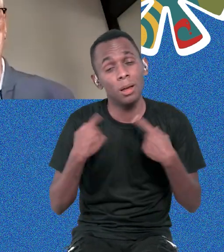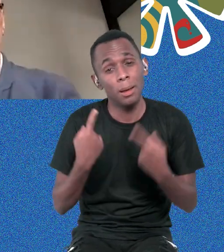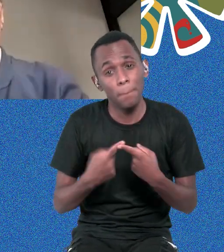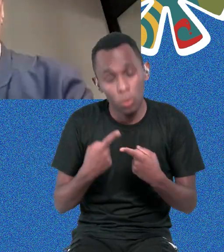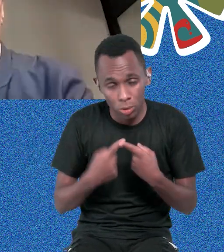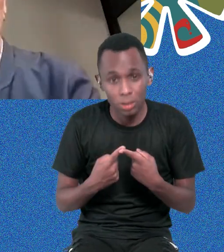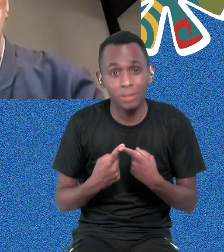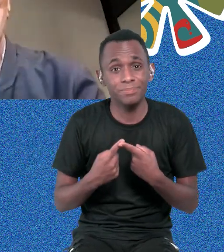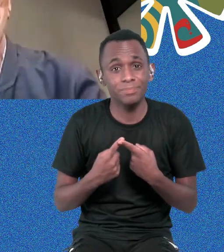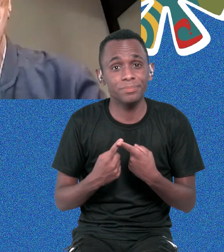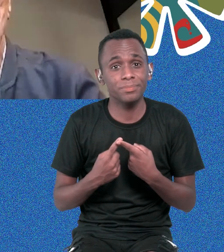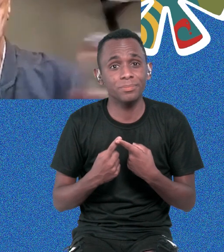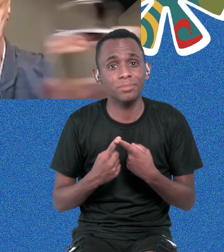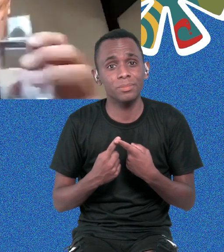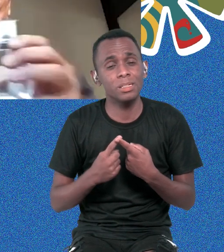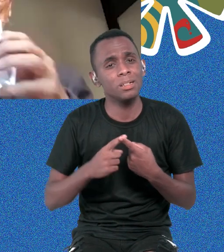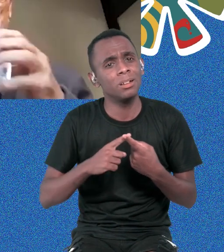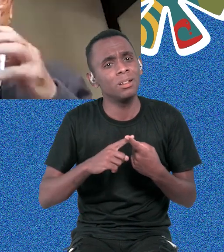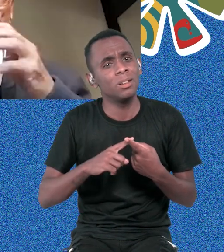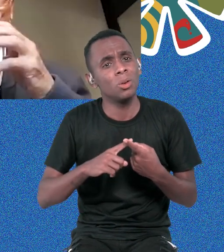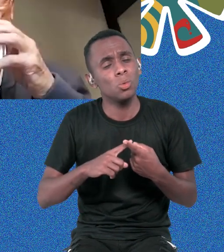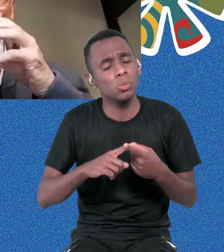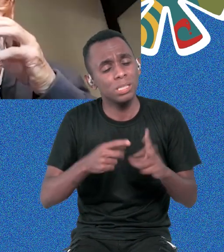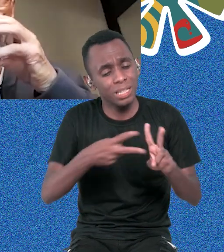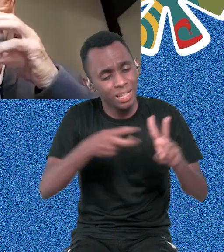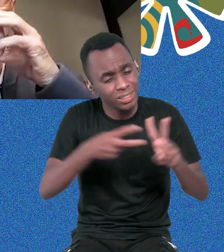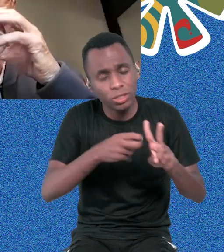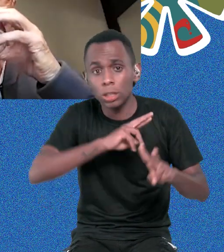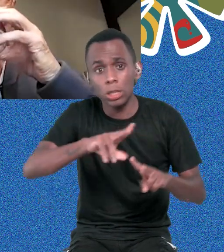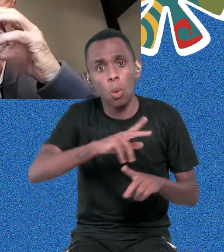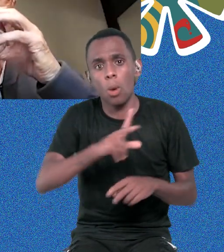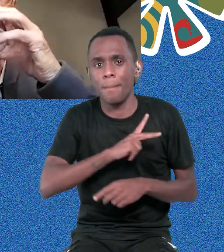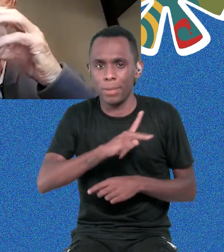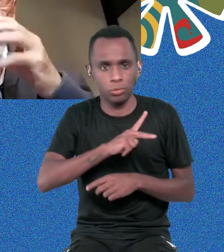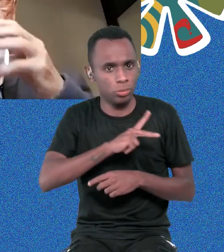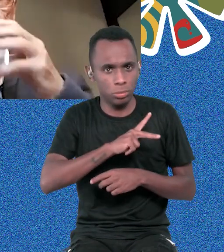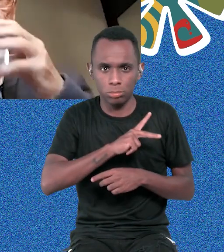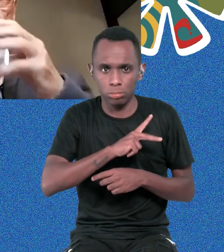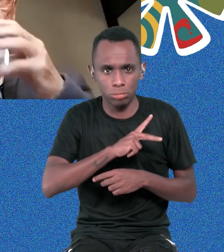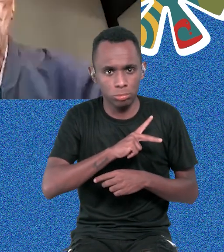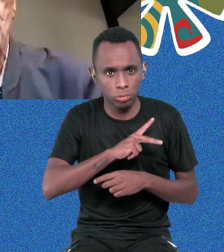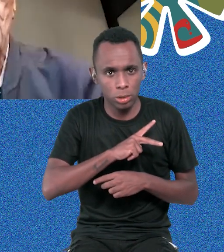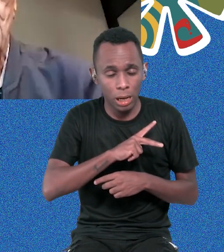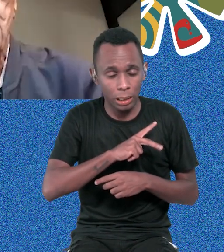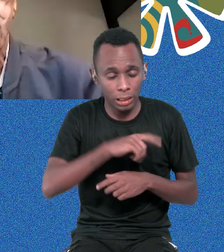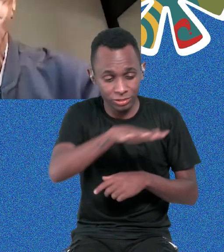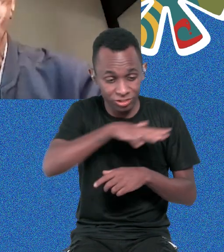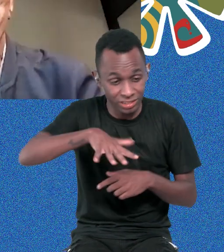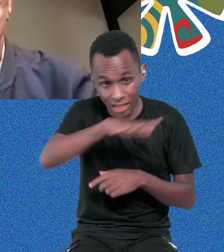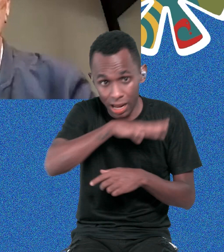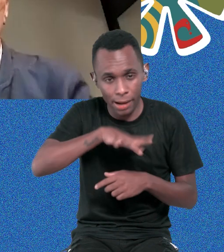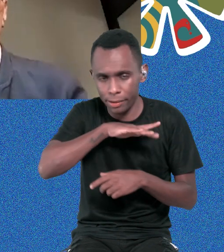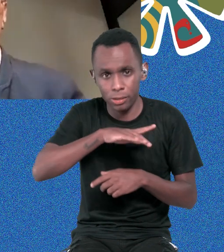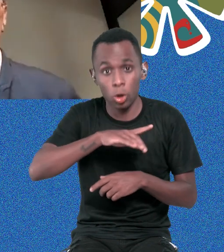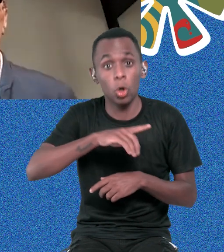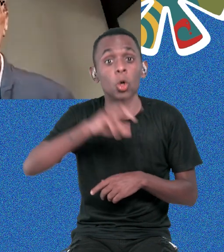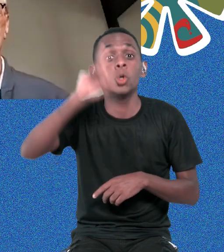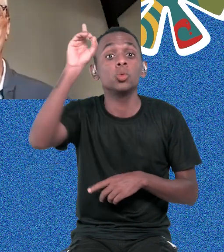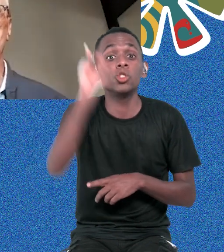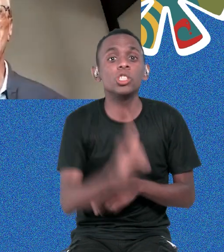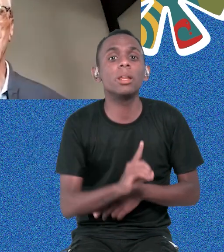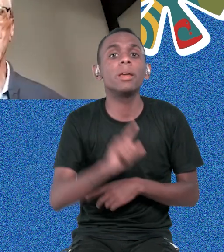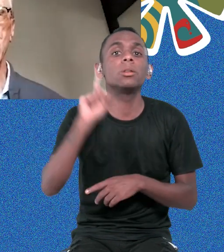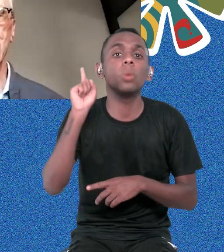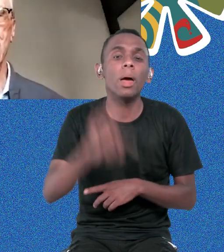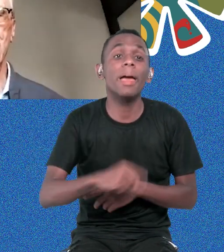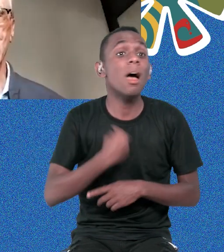lógica deles, eles não são proprietários e ninguém é proprietário. Na verdade, o direito